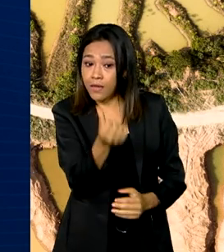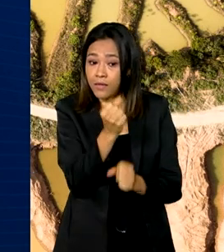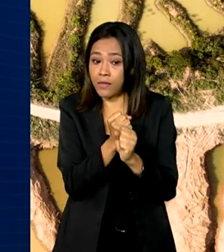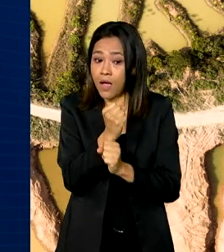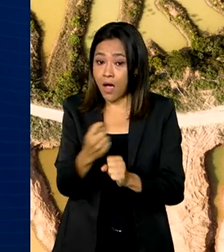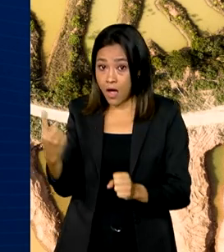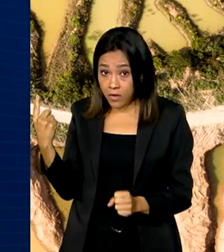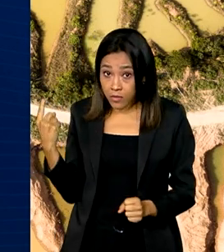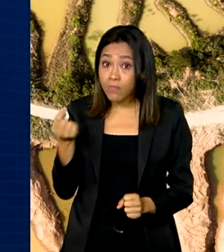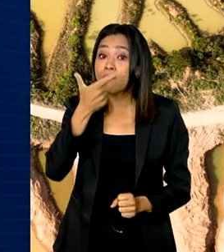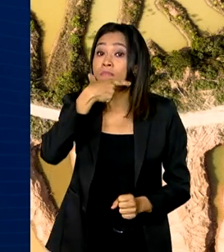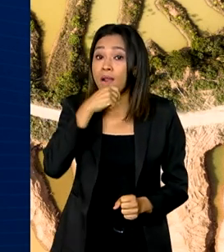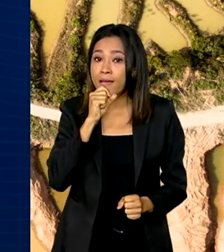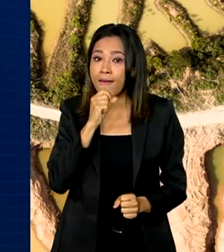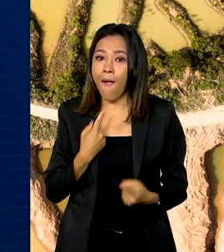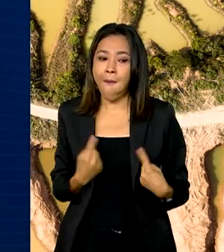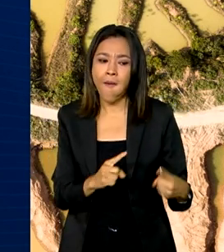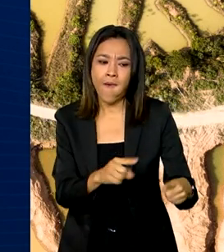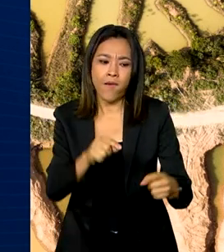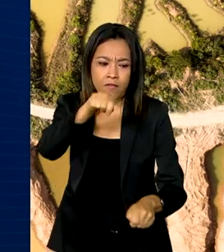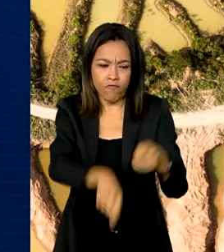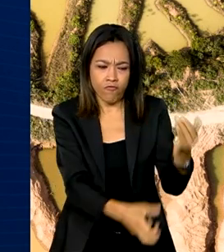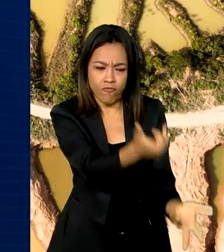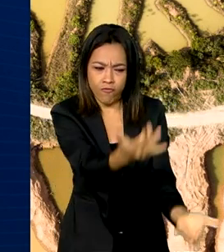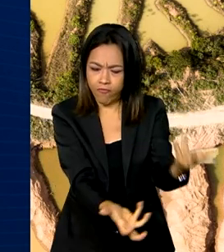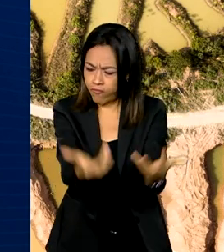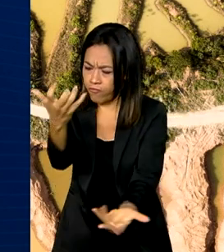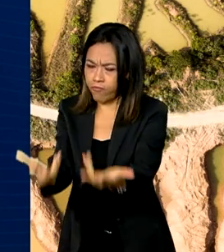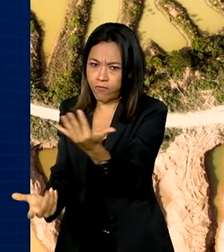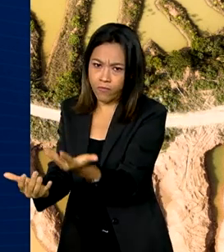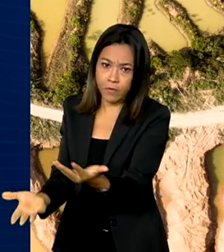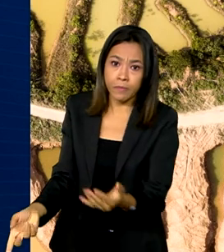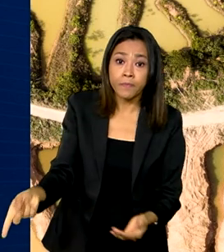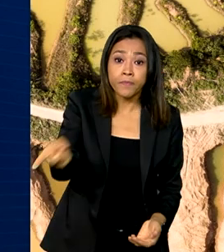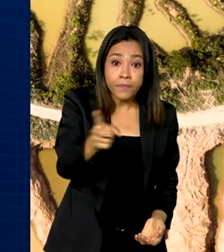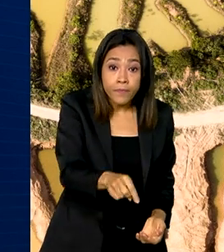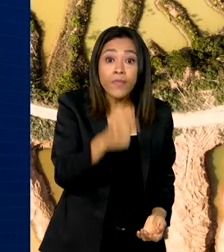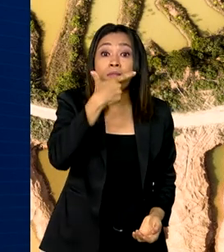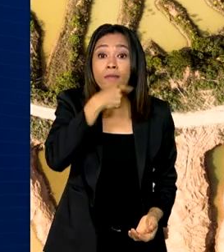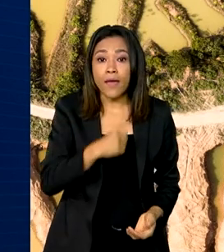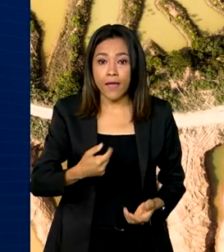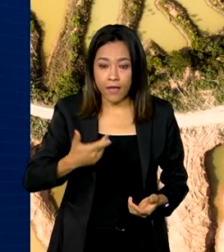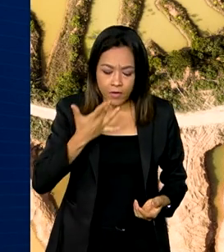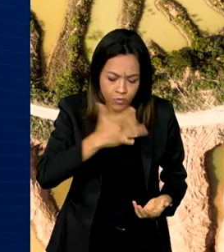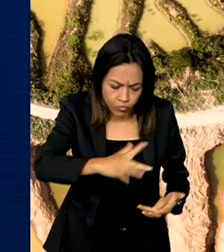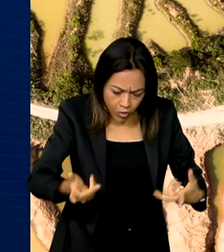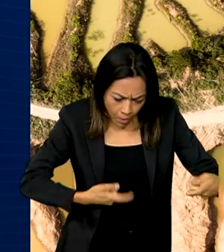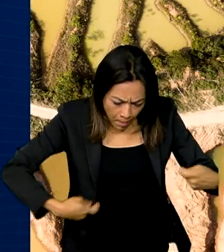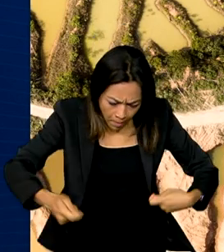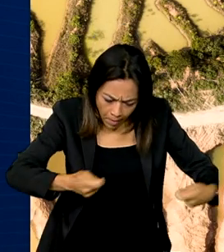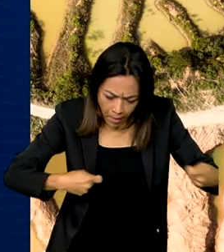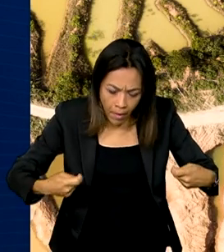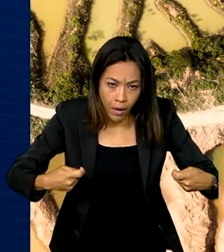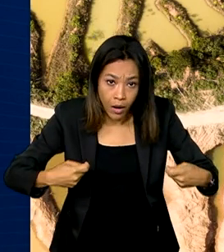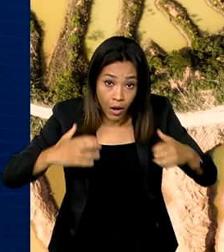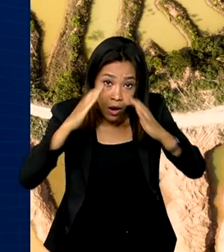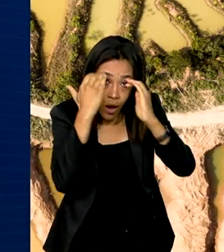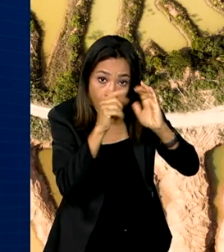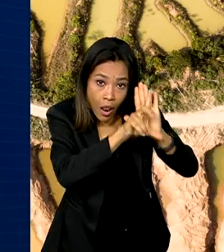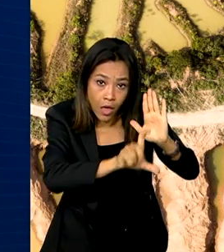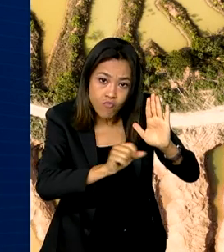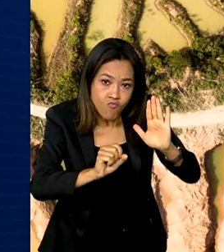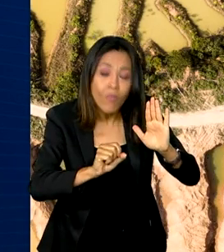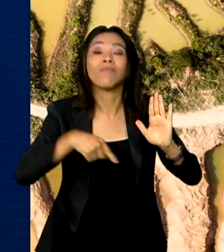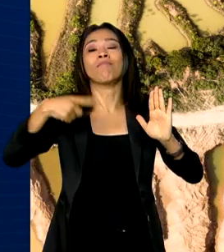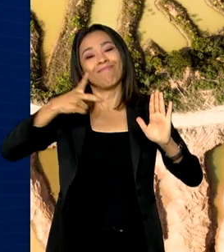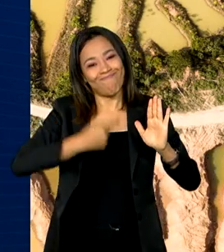a pena de Quem promove desmatamento ilegal no caso de Quem realiza garimpo sem autorização a pena